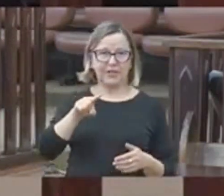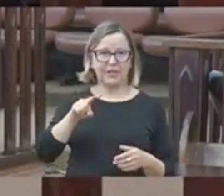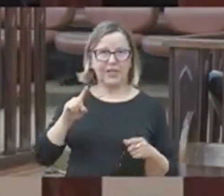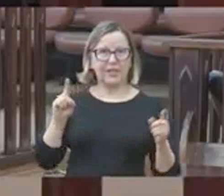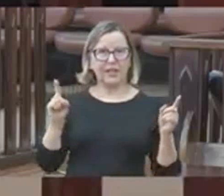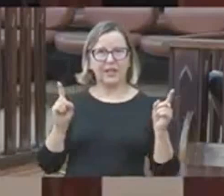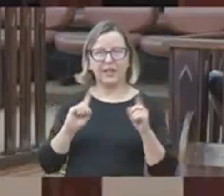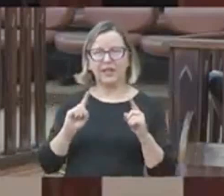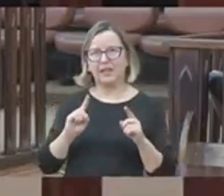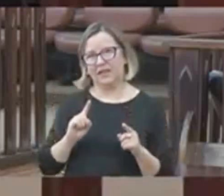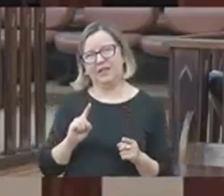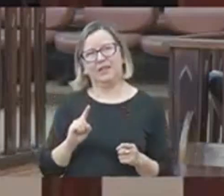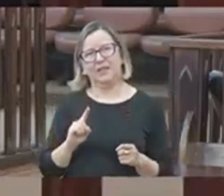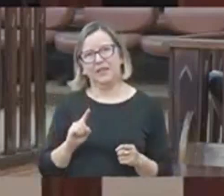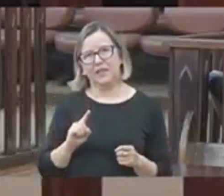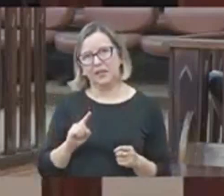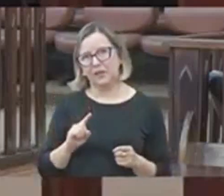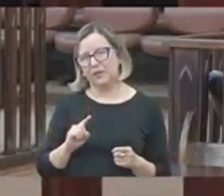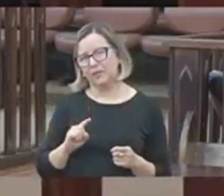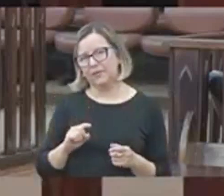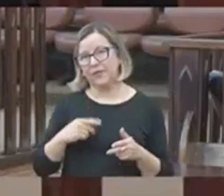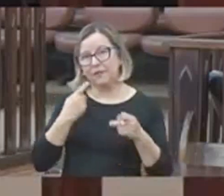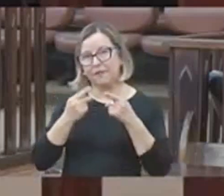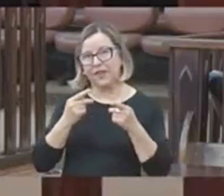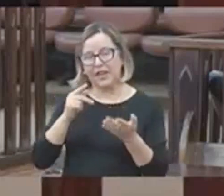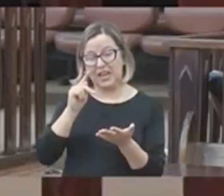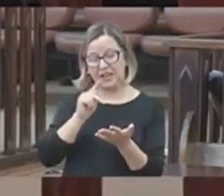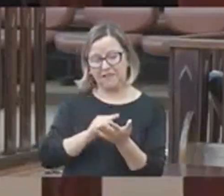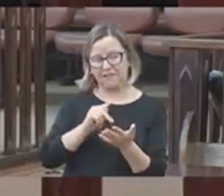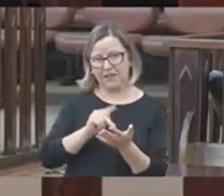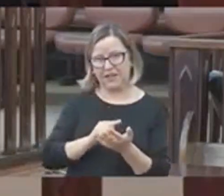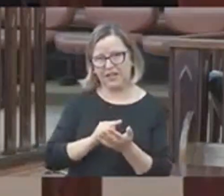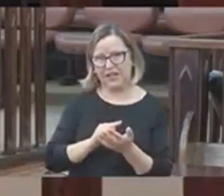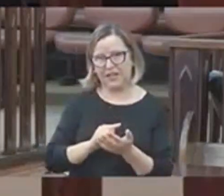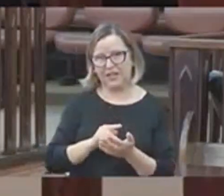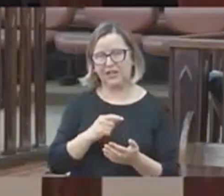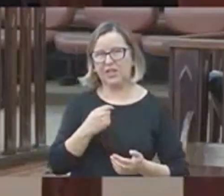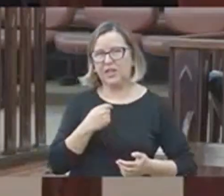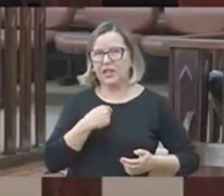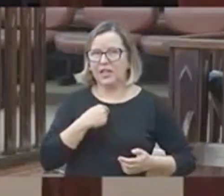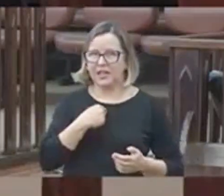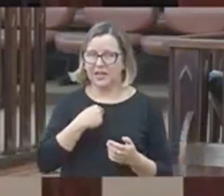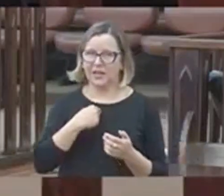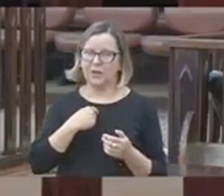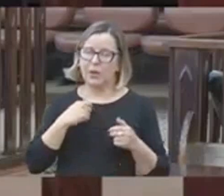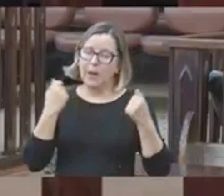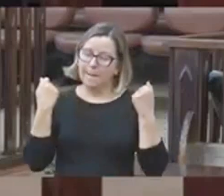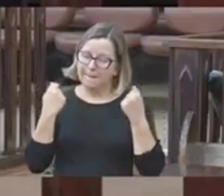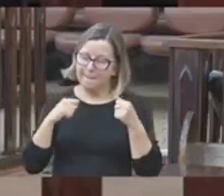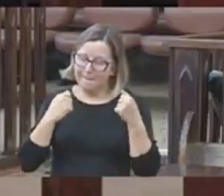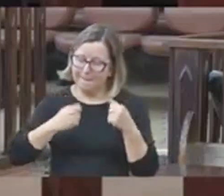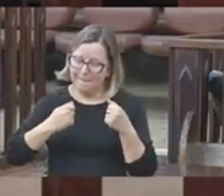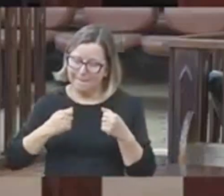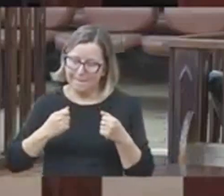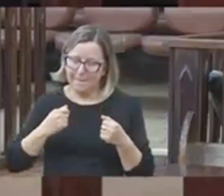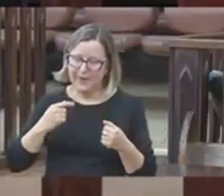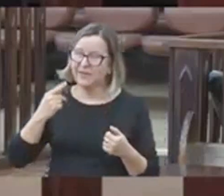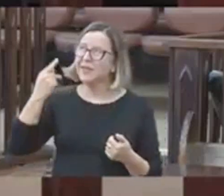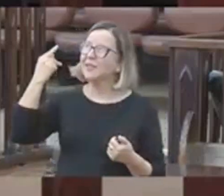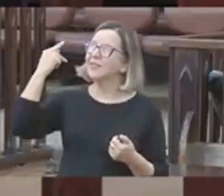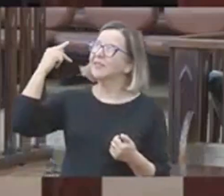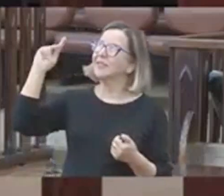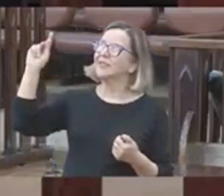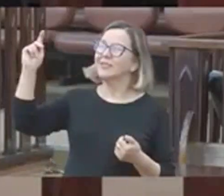da ressurreição. A luta do eu posso tem que terminar na